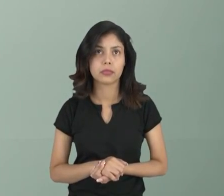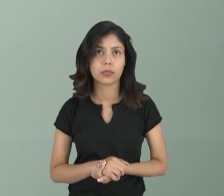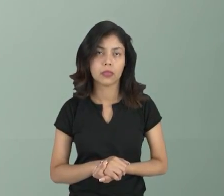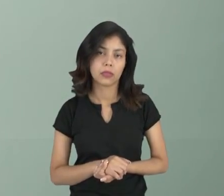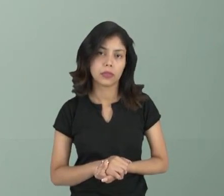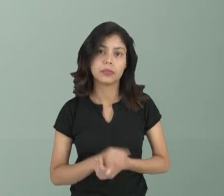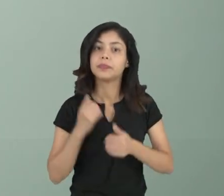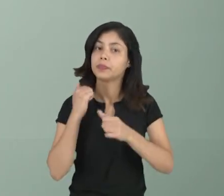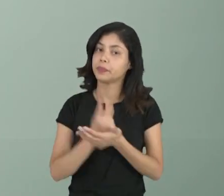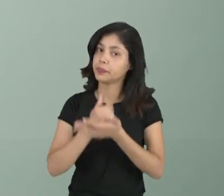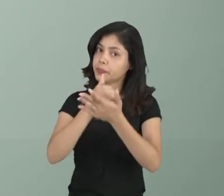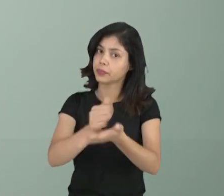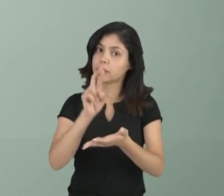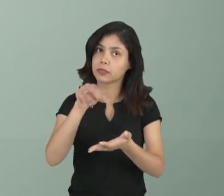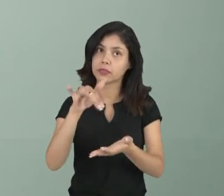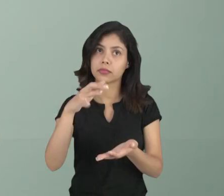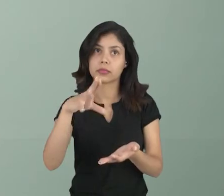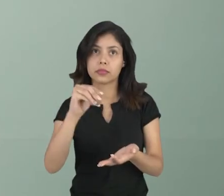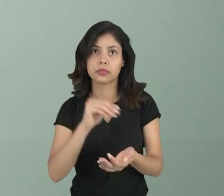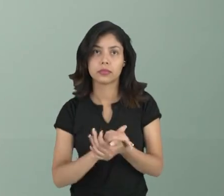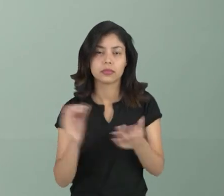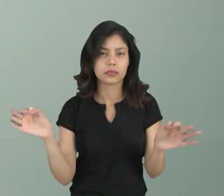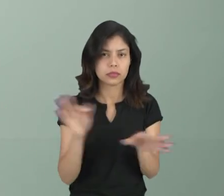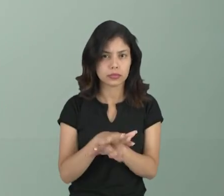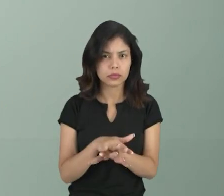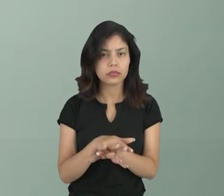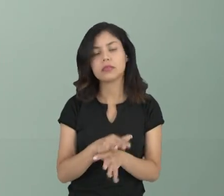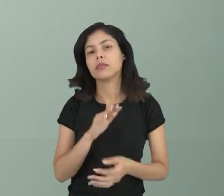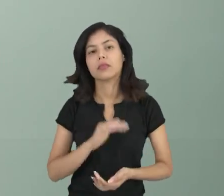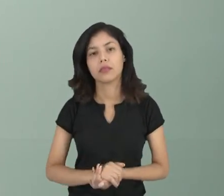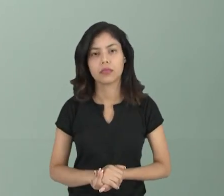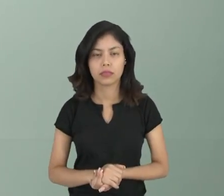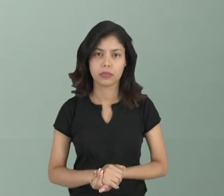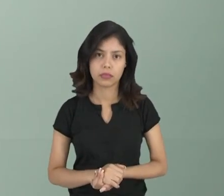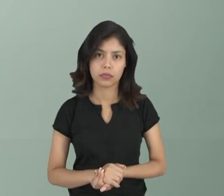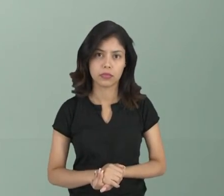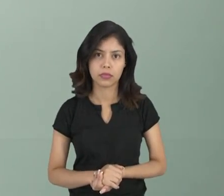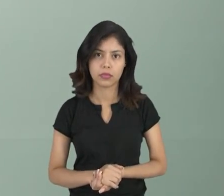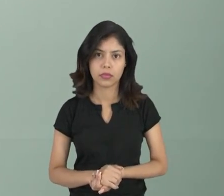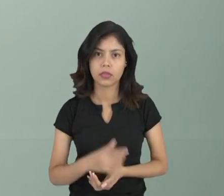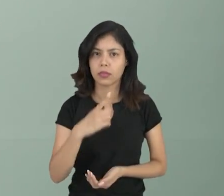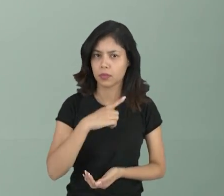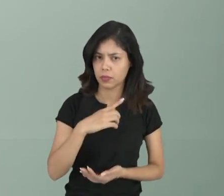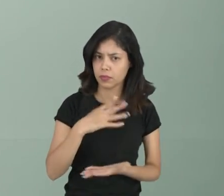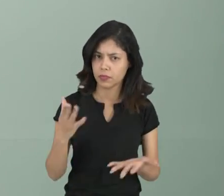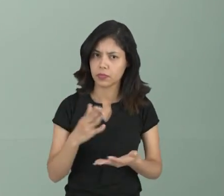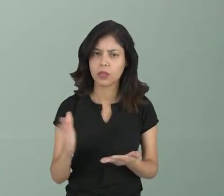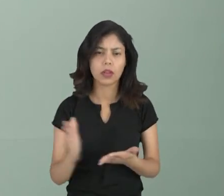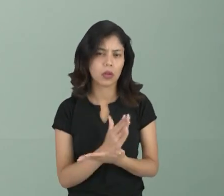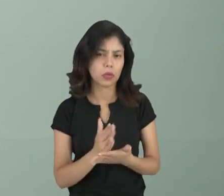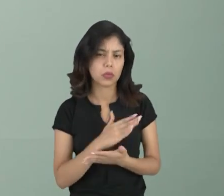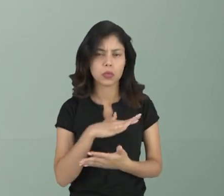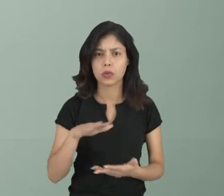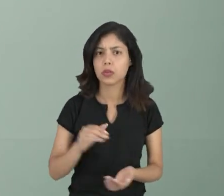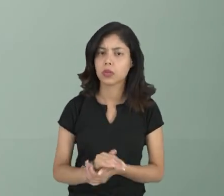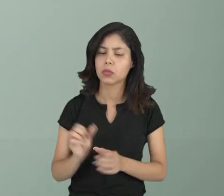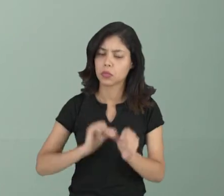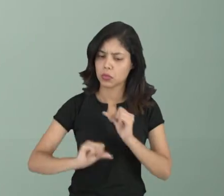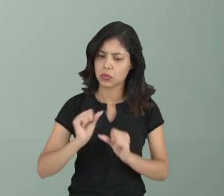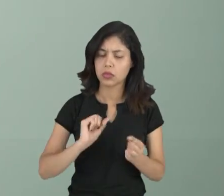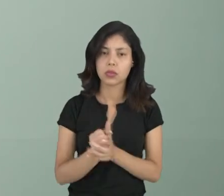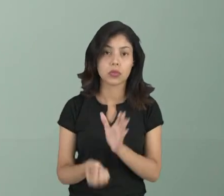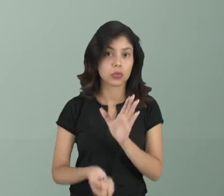que apoiavam a União Soviética, eles acabam, então, apropriando-se do capitalismo. A gente tem algumas mudanças, alguns países